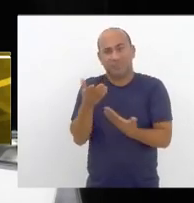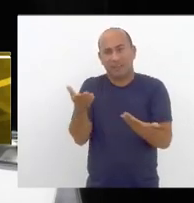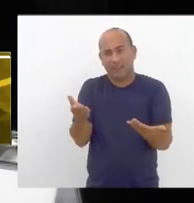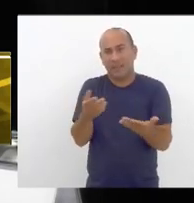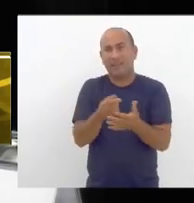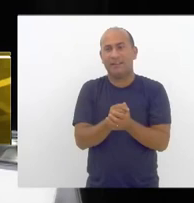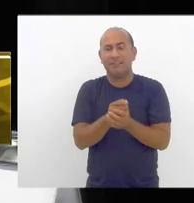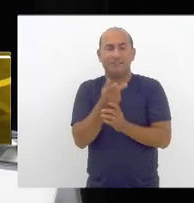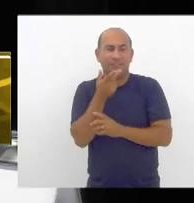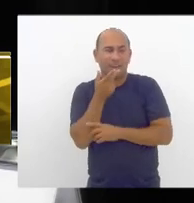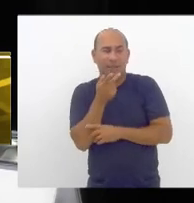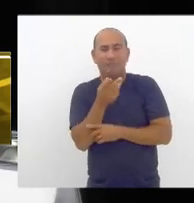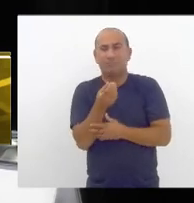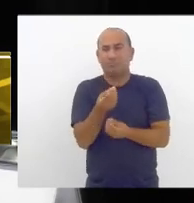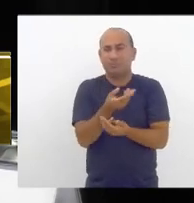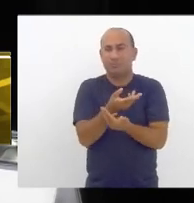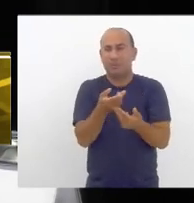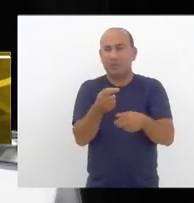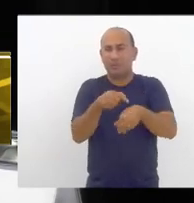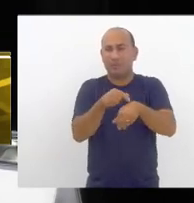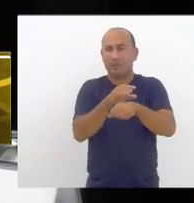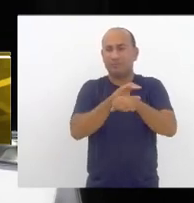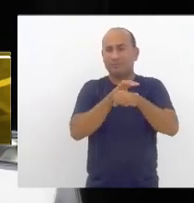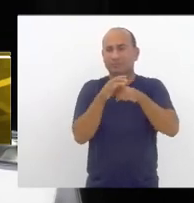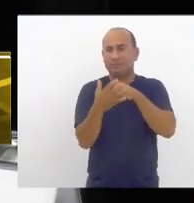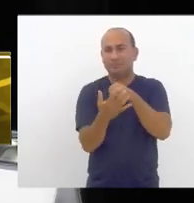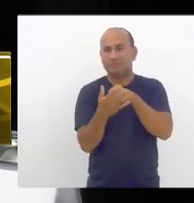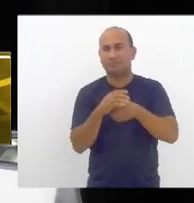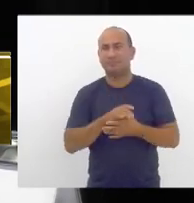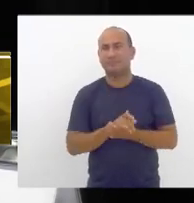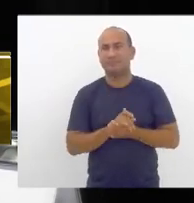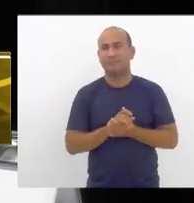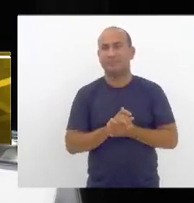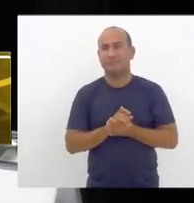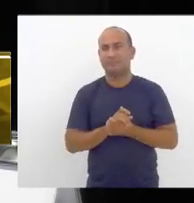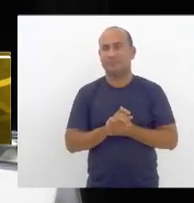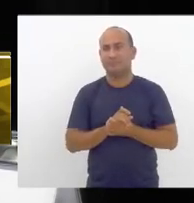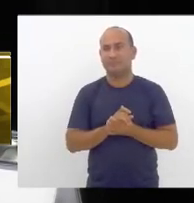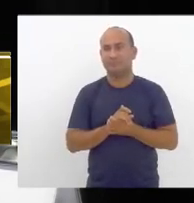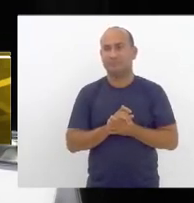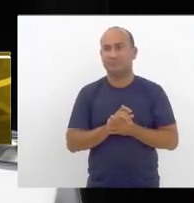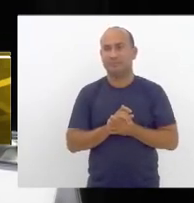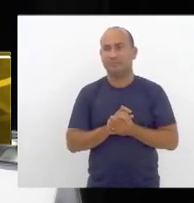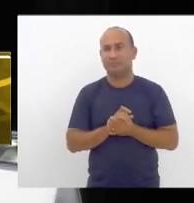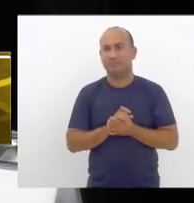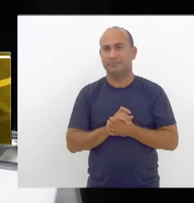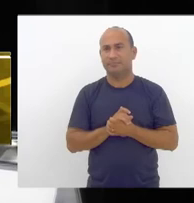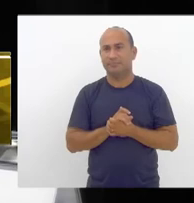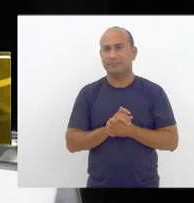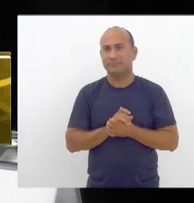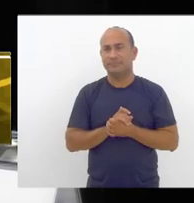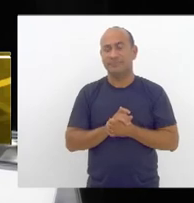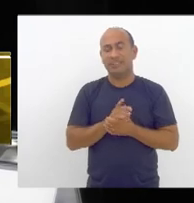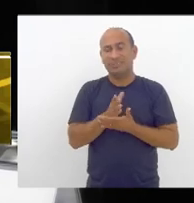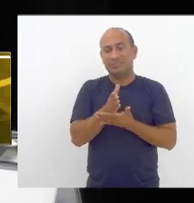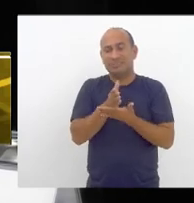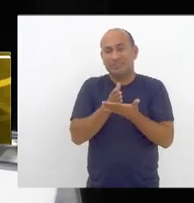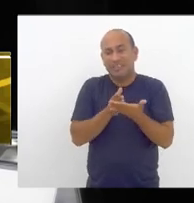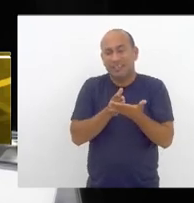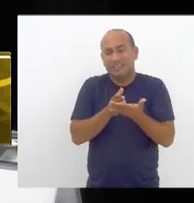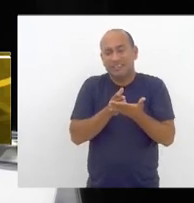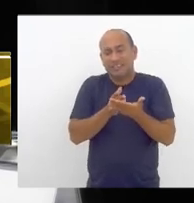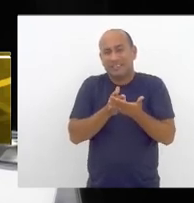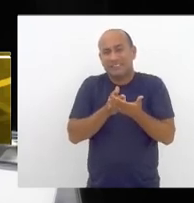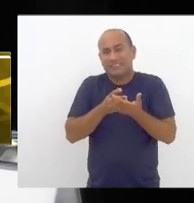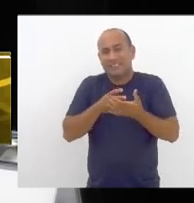nos falamos tanto no meio da pandemia repartindo a agonia que era